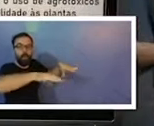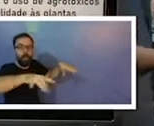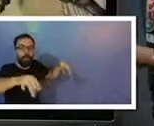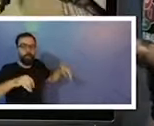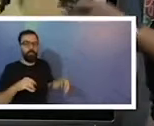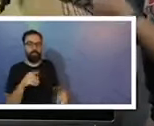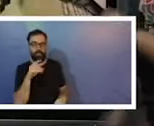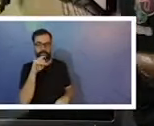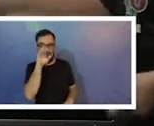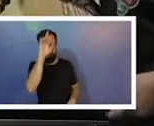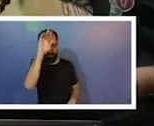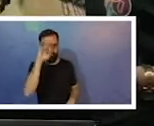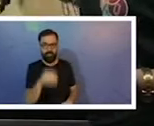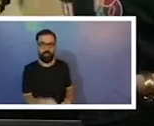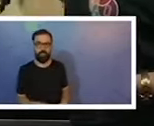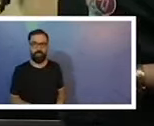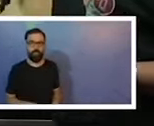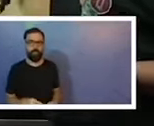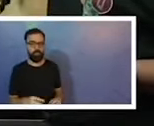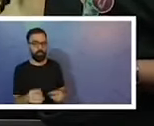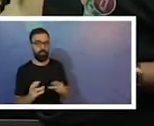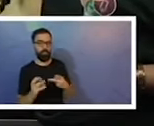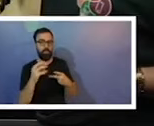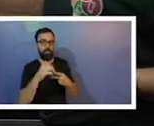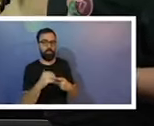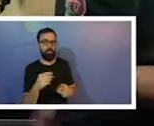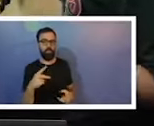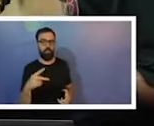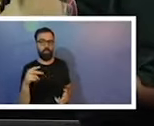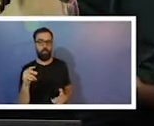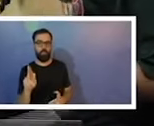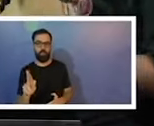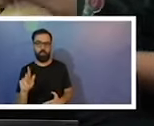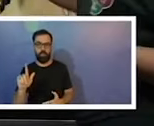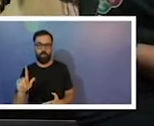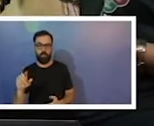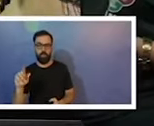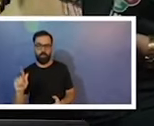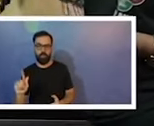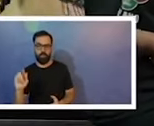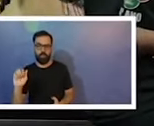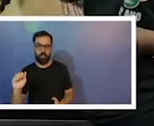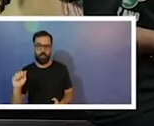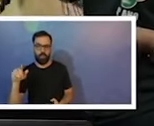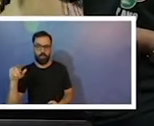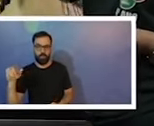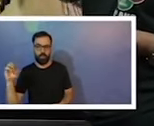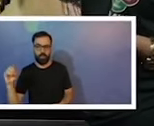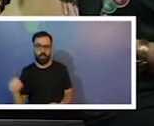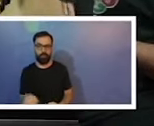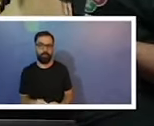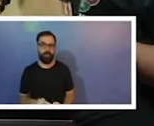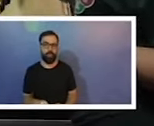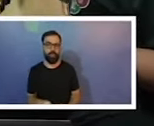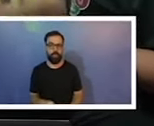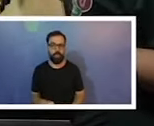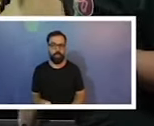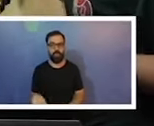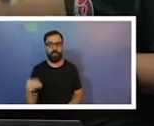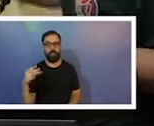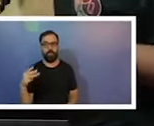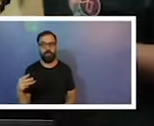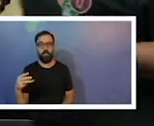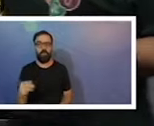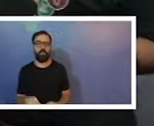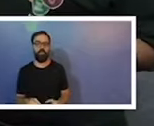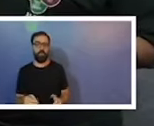das joaninhas. Exercício 3. Vamos testar os seus conhecimentos sobre as cadeias alimentares?